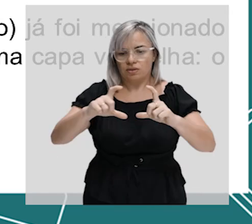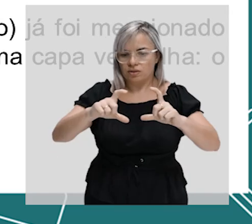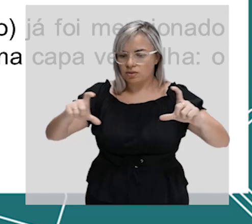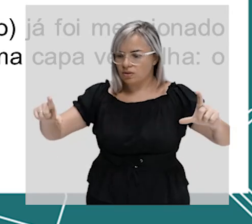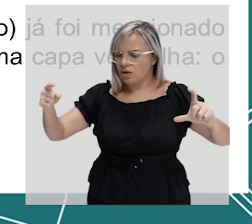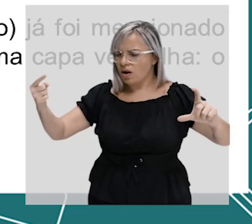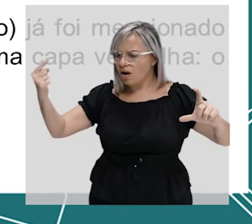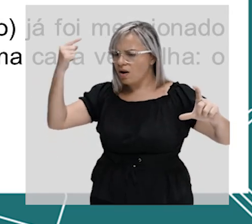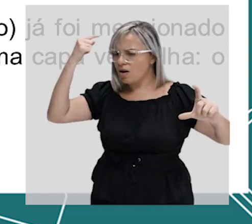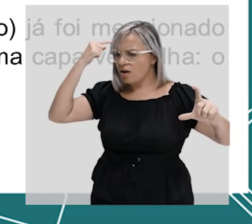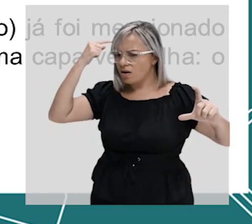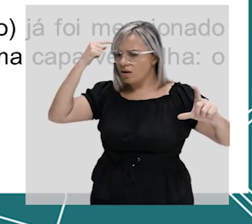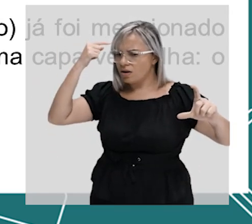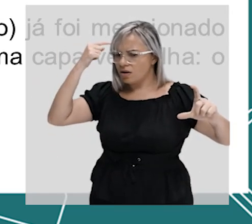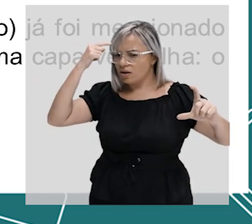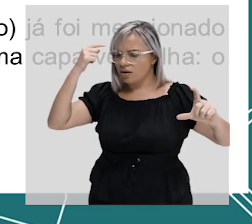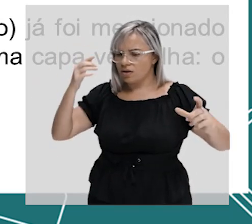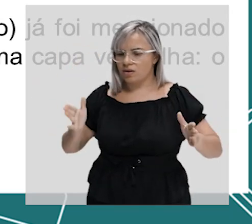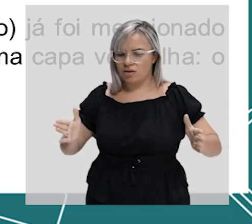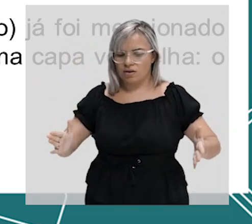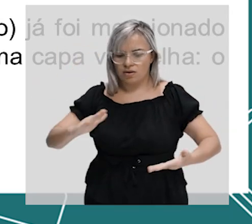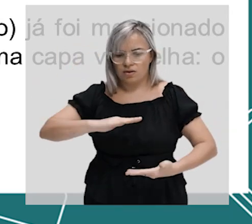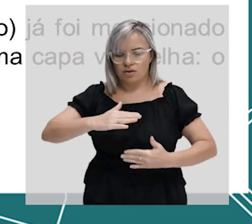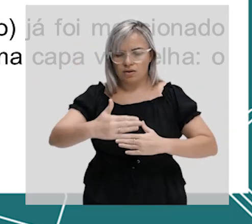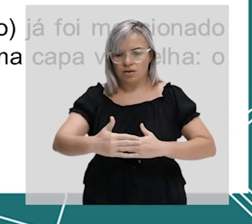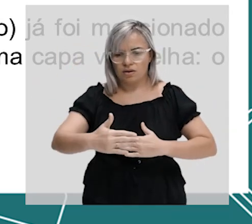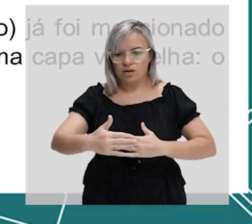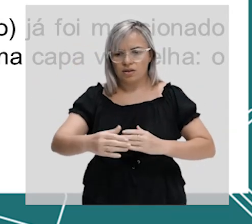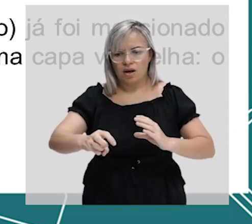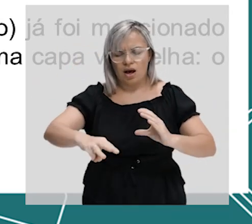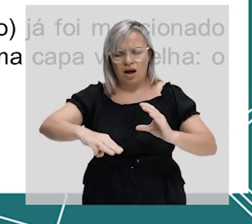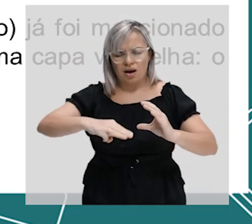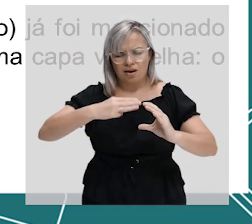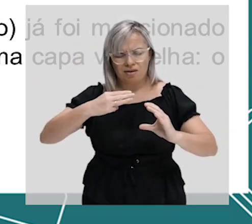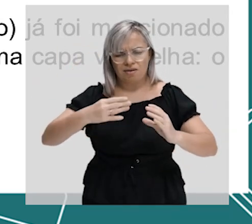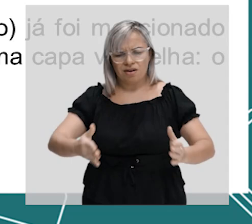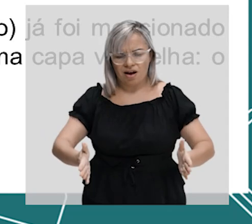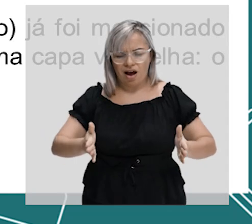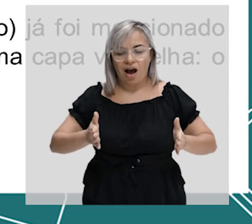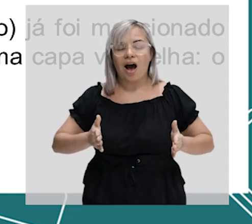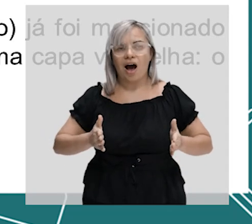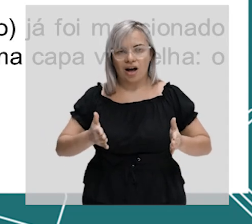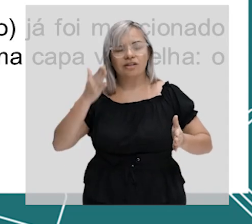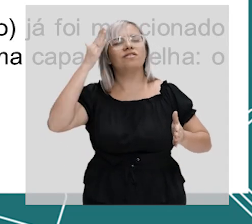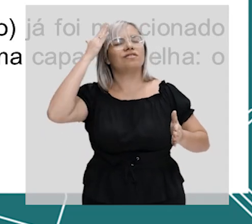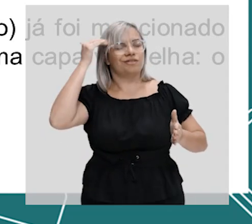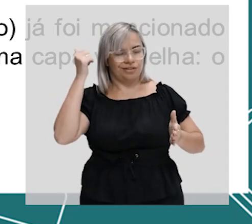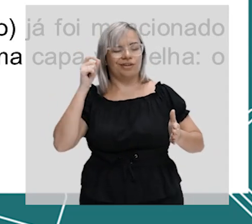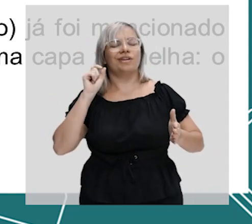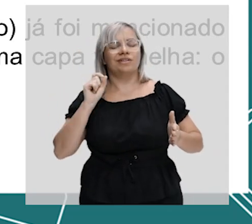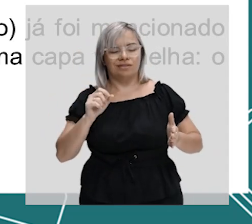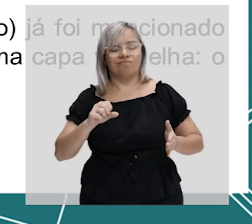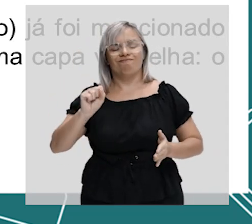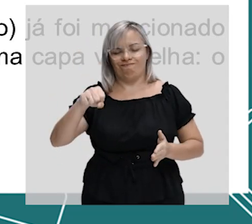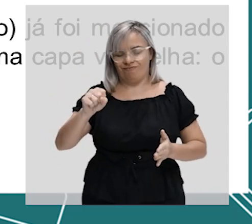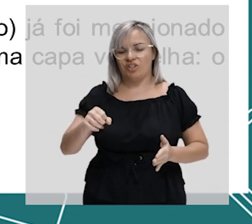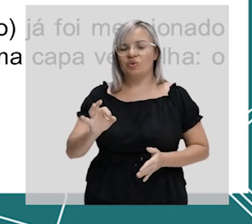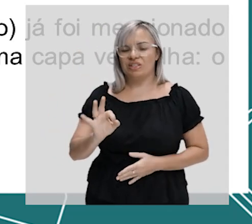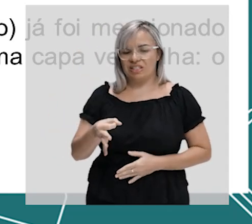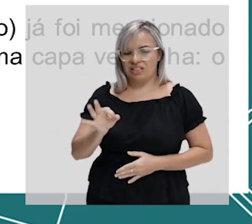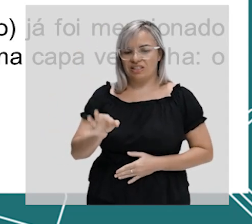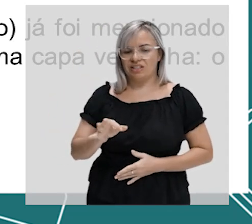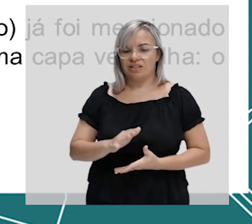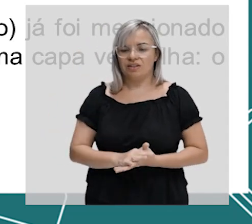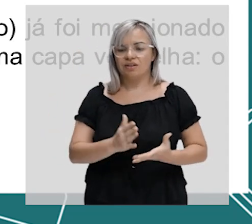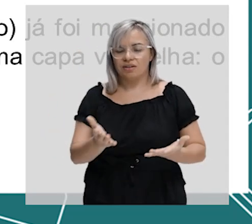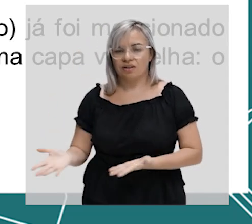ideia de que quem recebe esta mensagem sabe de que pacote se está falando. Los jugadores